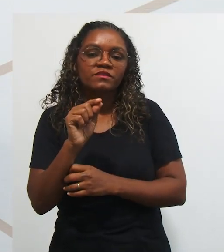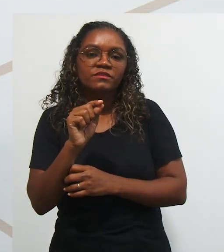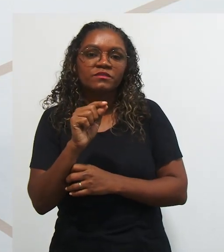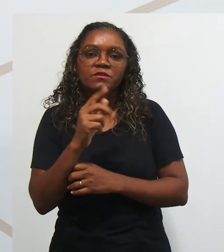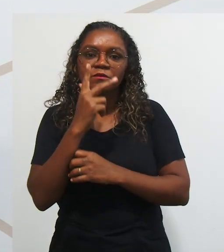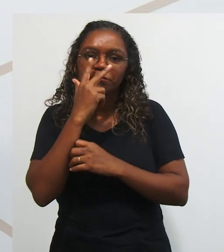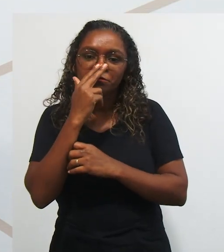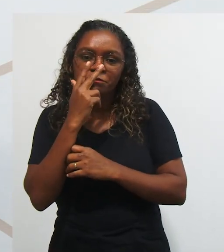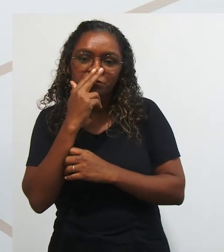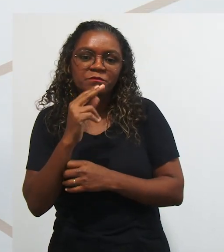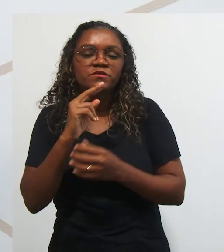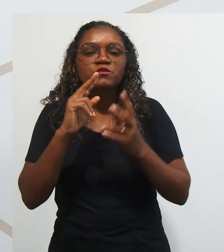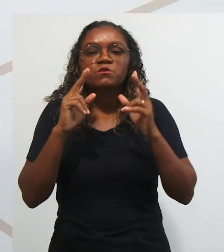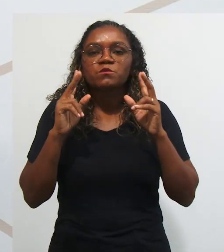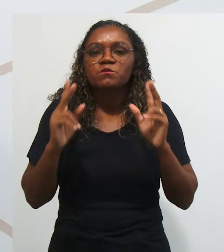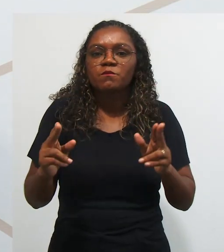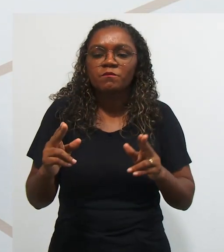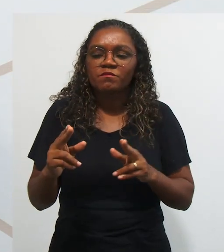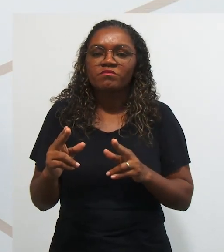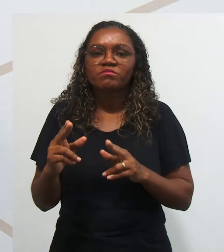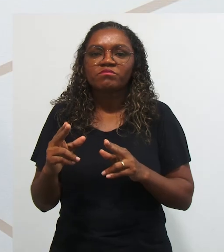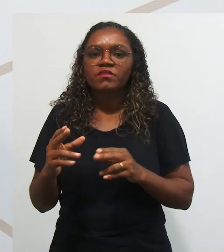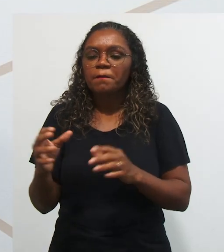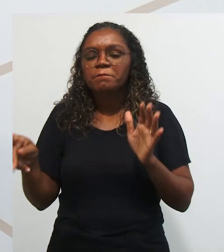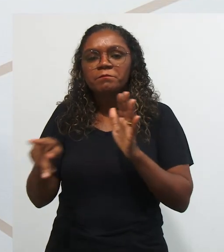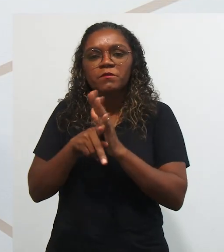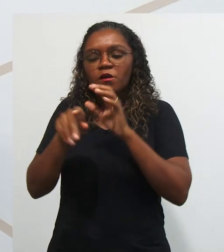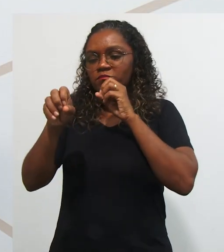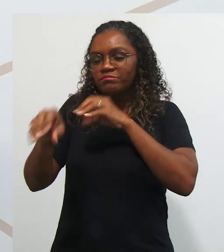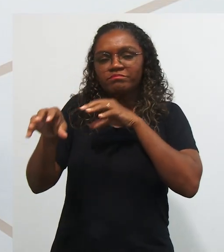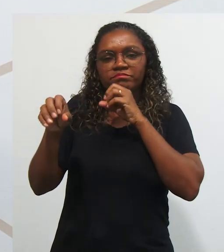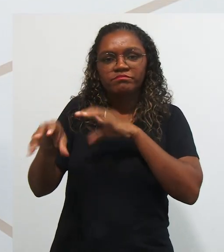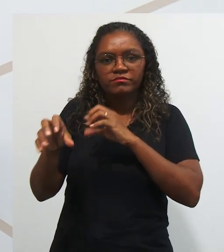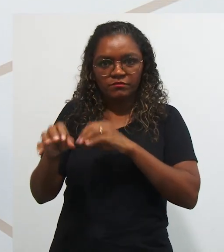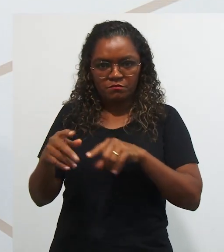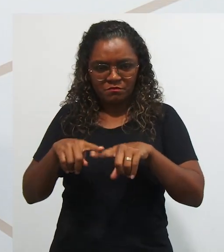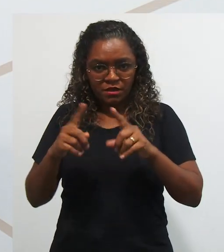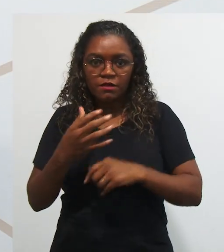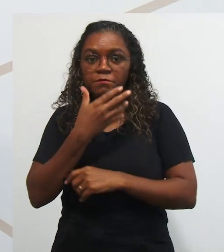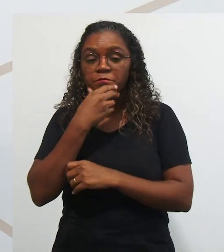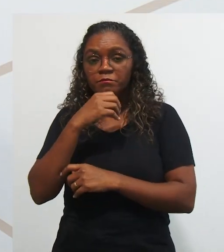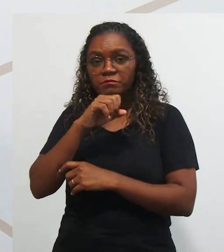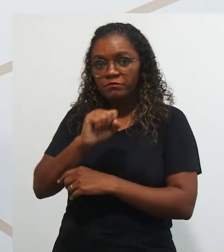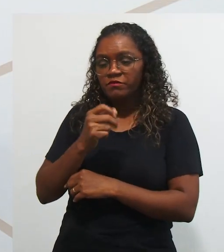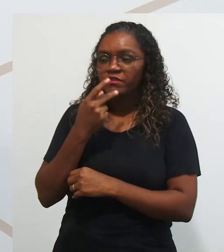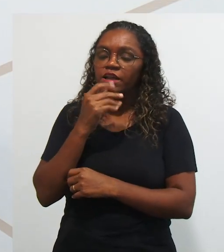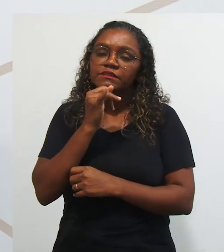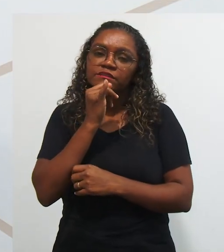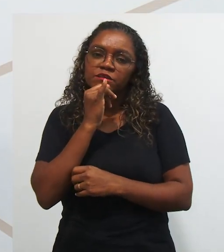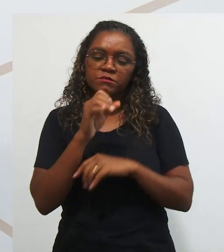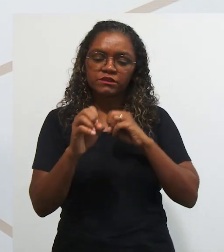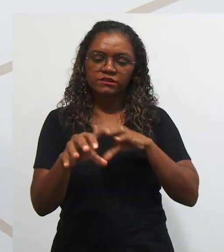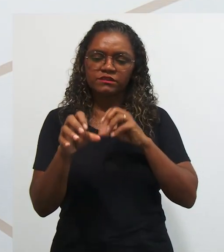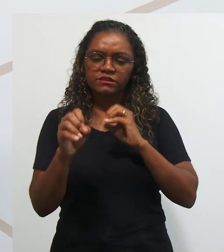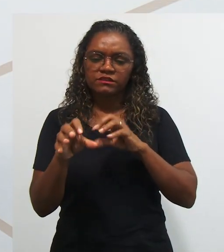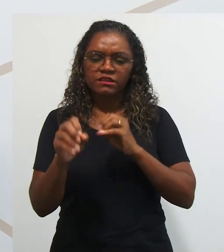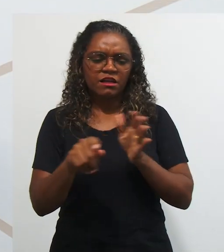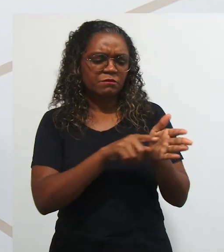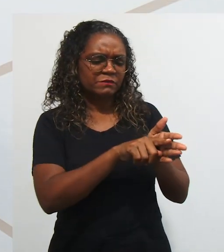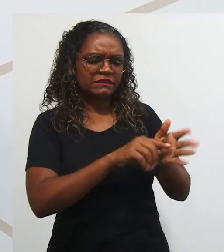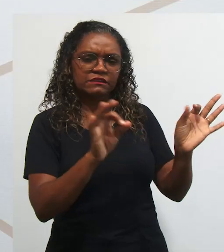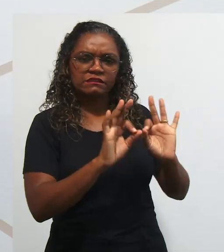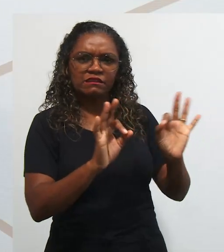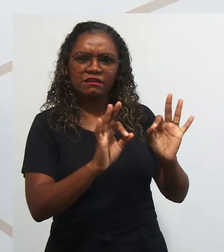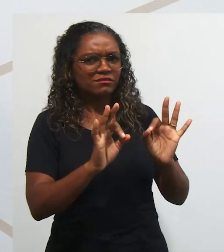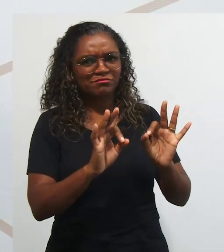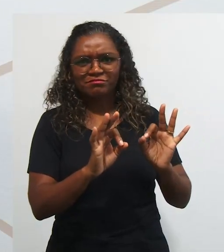essa mola propulsora do ensinar. Não é possível, para Paulo Freire, um ensino sem pesquisa. Como não há